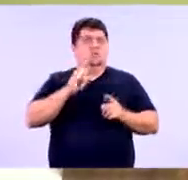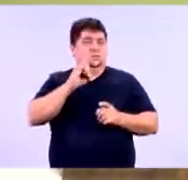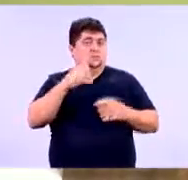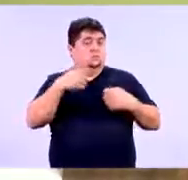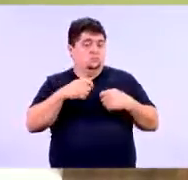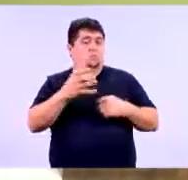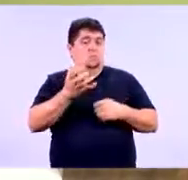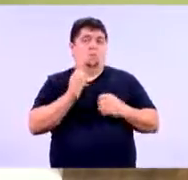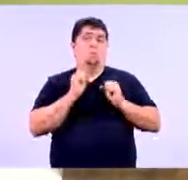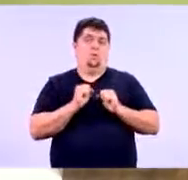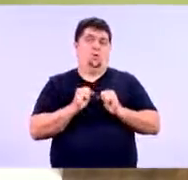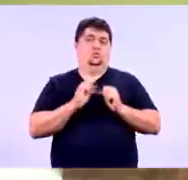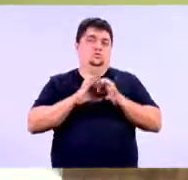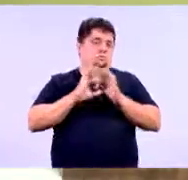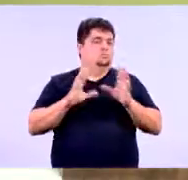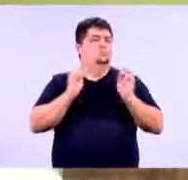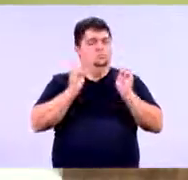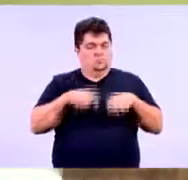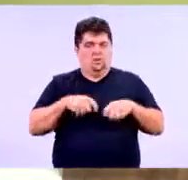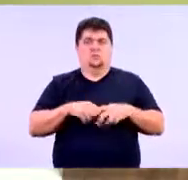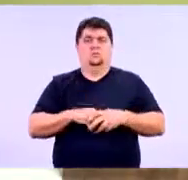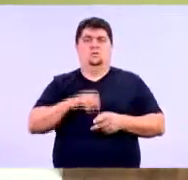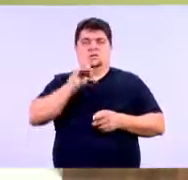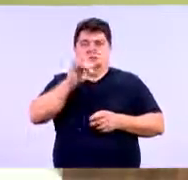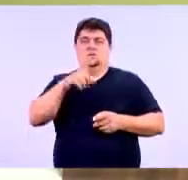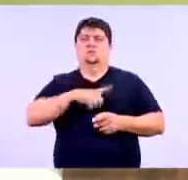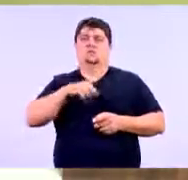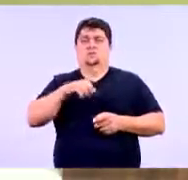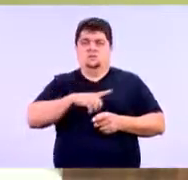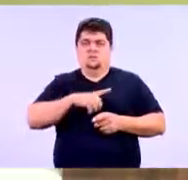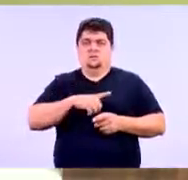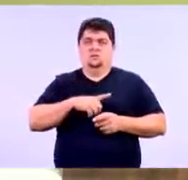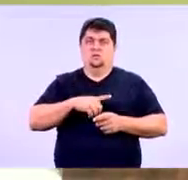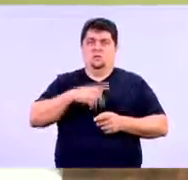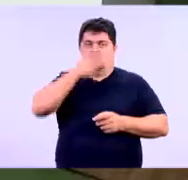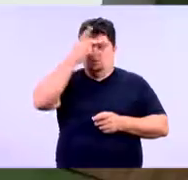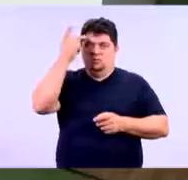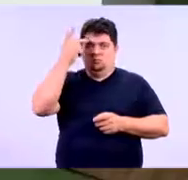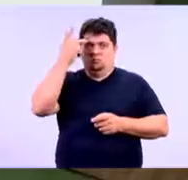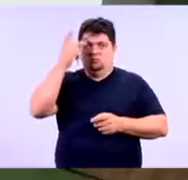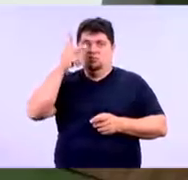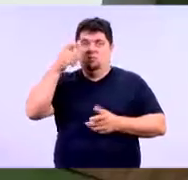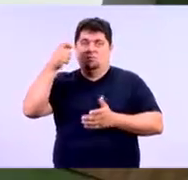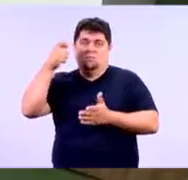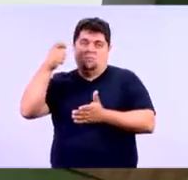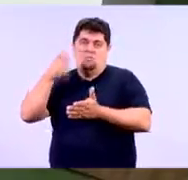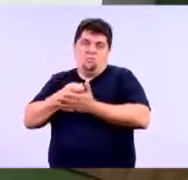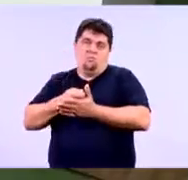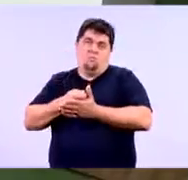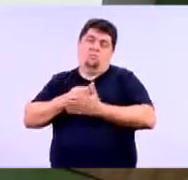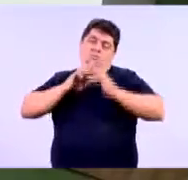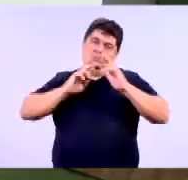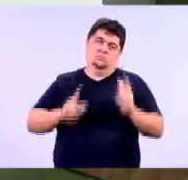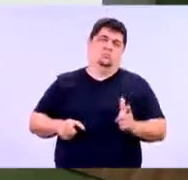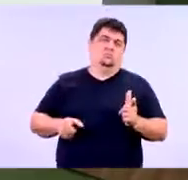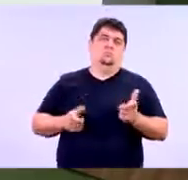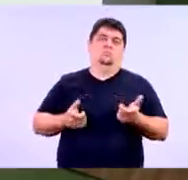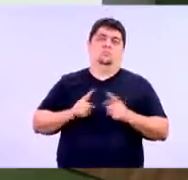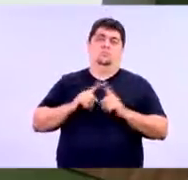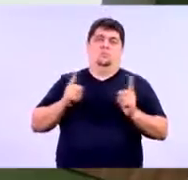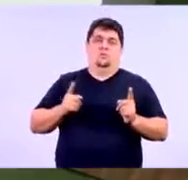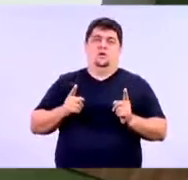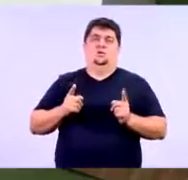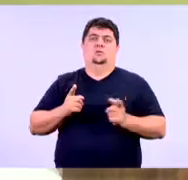bem colocou, se eles tivessem feito, né, professor? Exato. As pessoas pagariam, porque é um tributo e o tributo é compulsório,